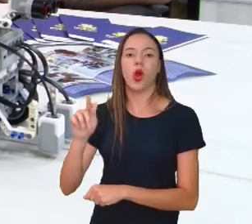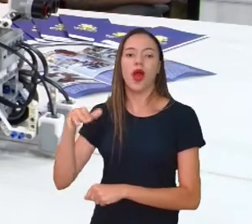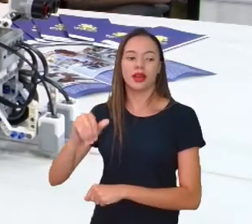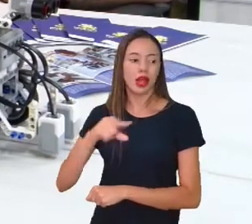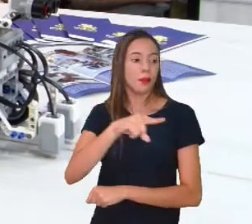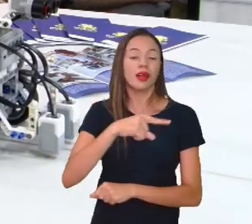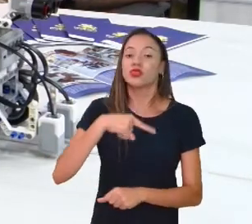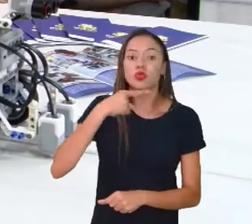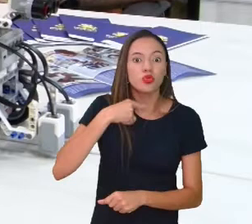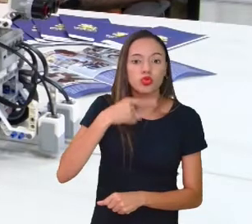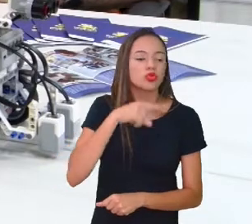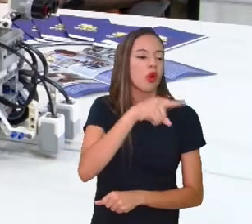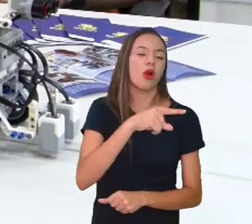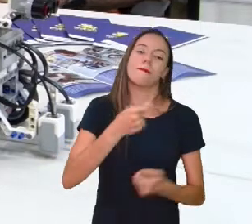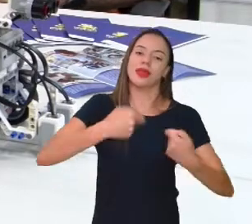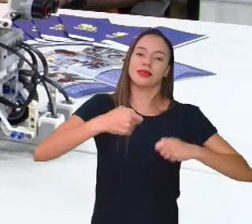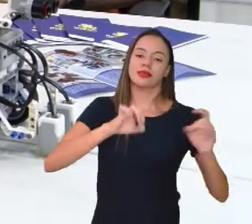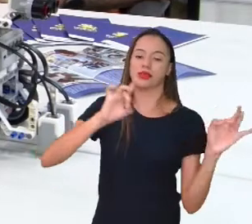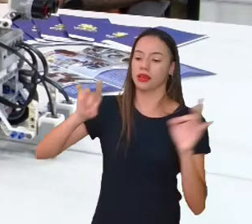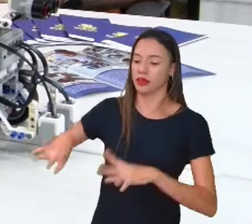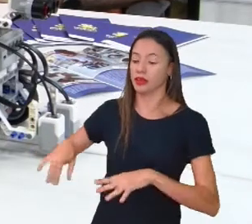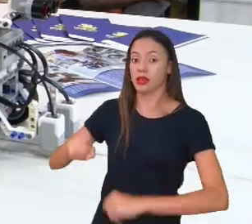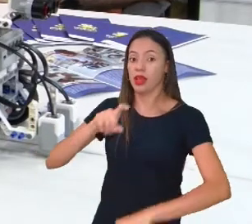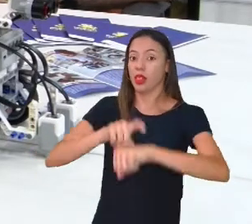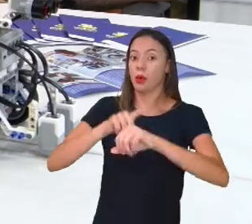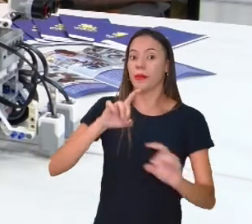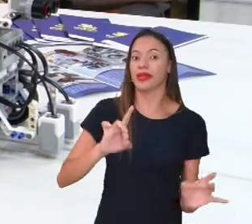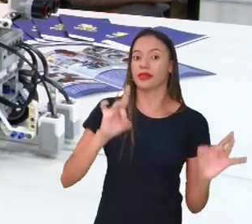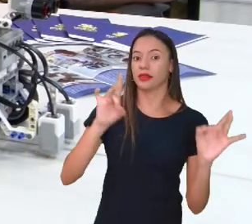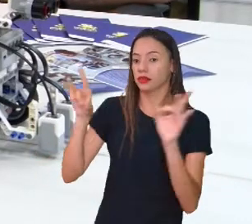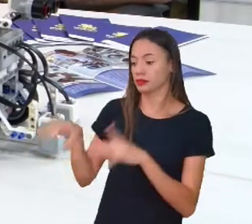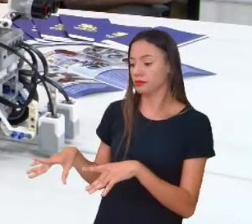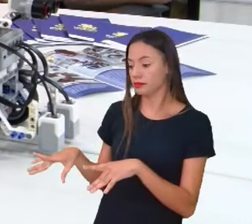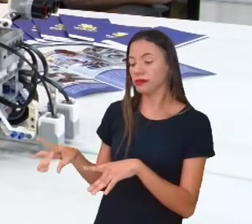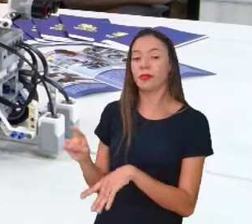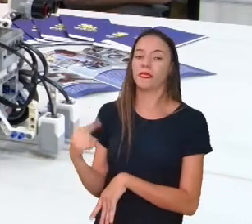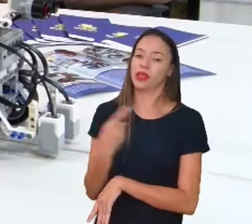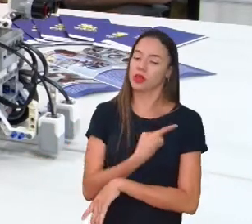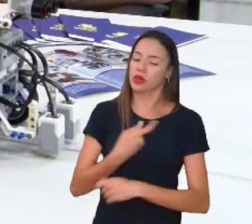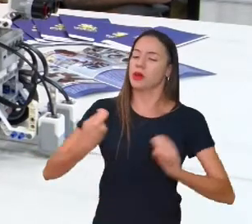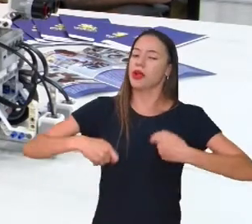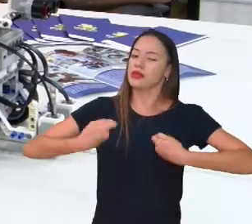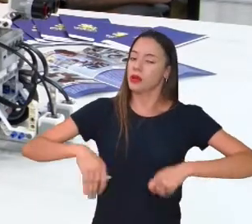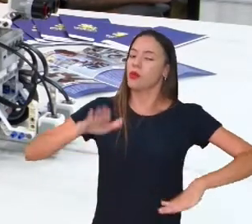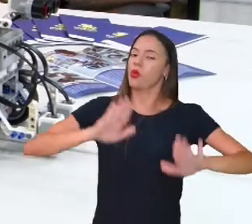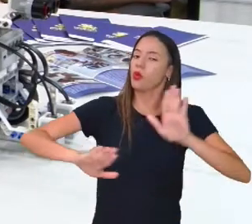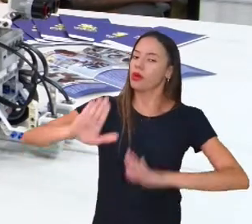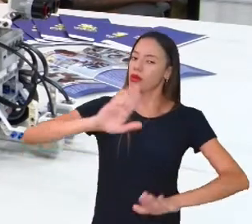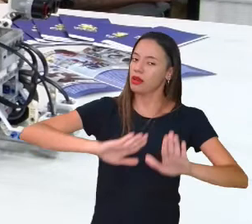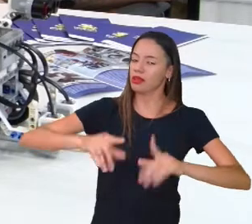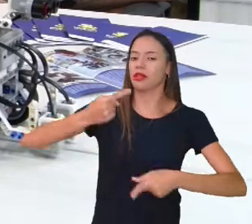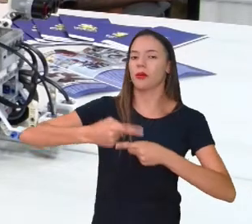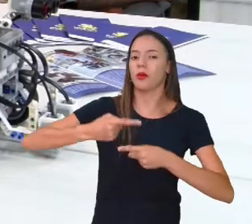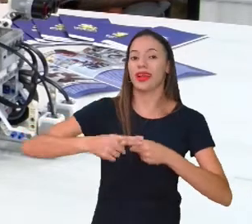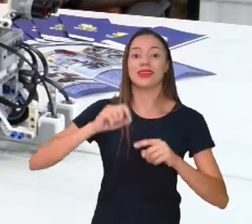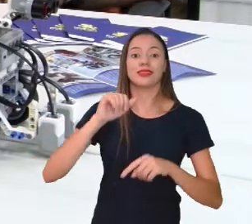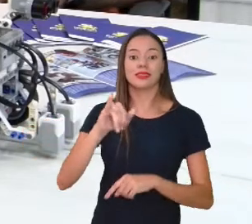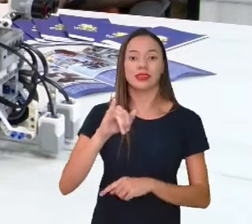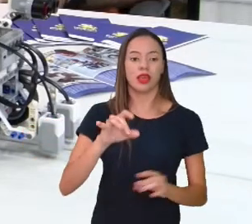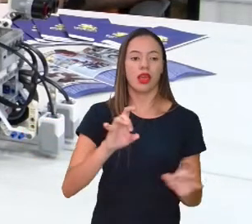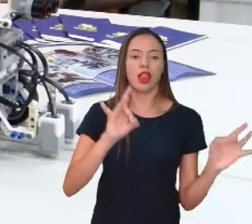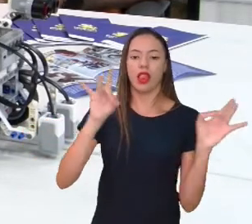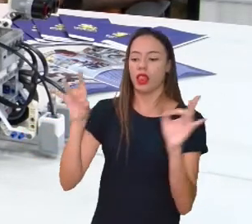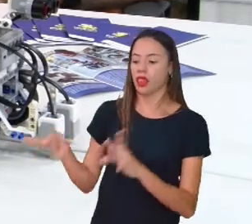quando chega esse momento de descarte, Tiago, é o que a gente tem que ter muito cuidado. Porque se a gente descarta de